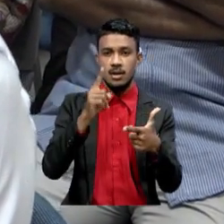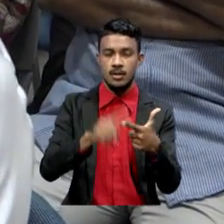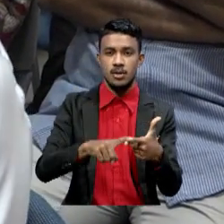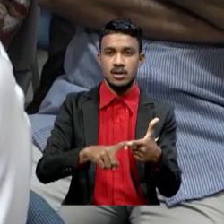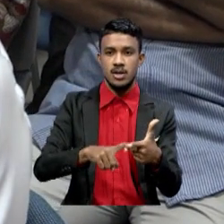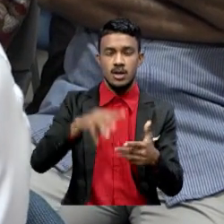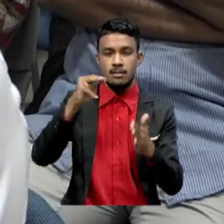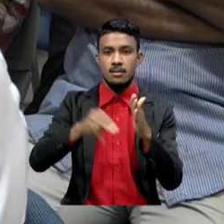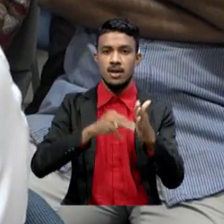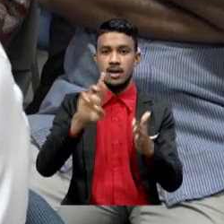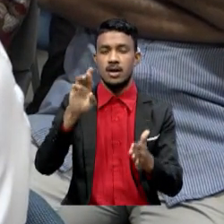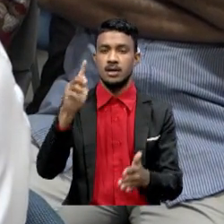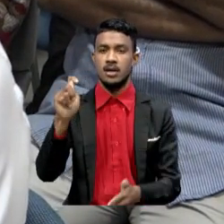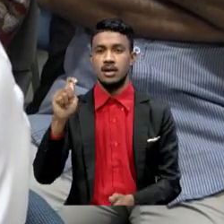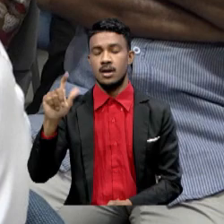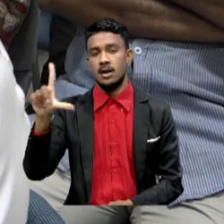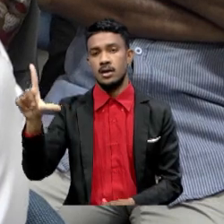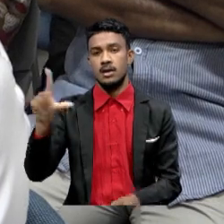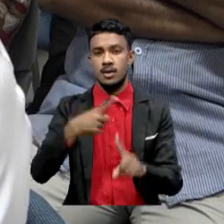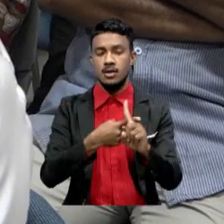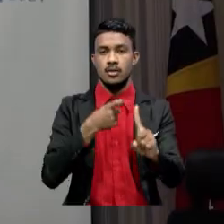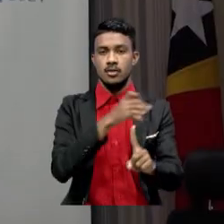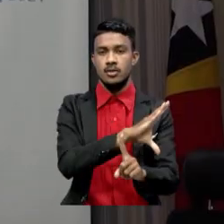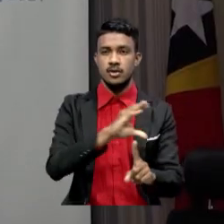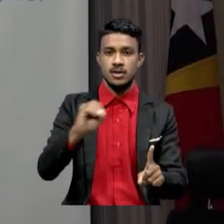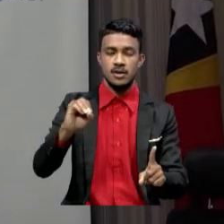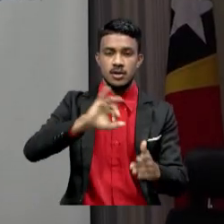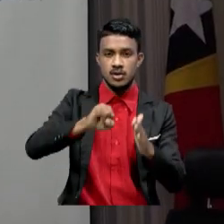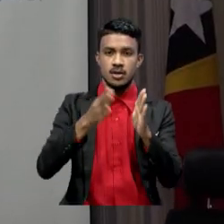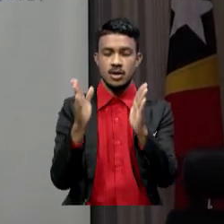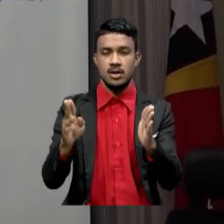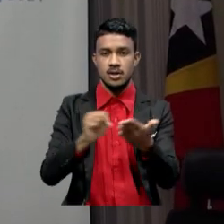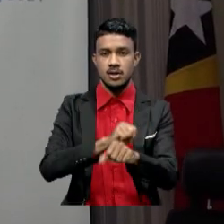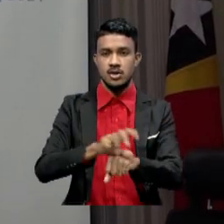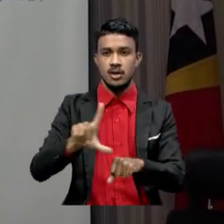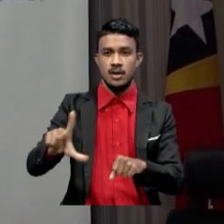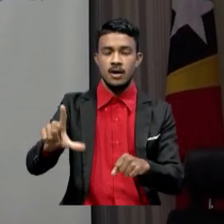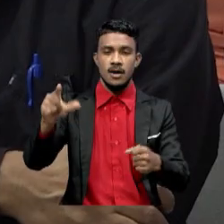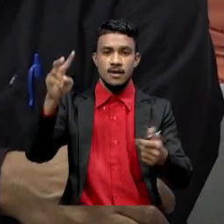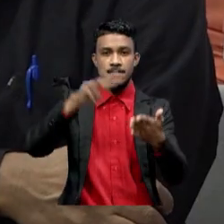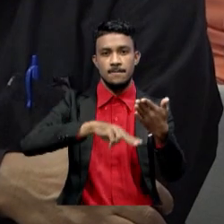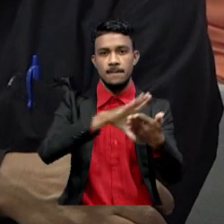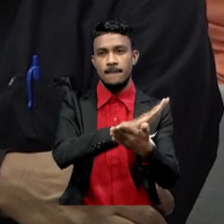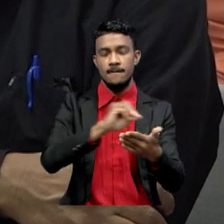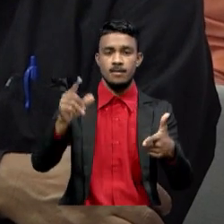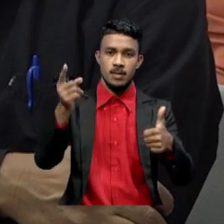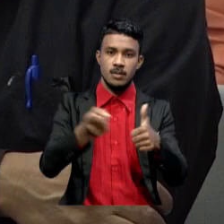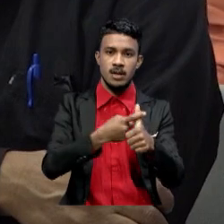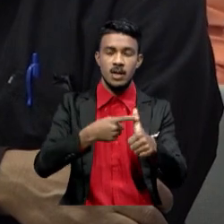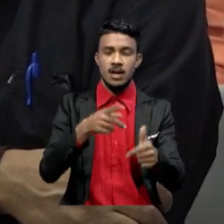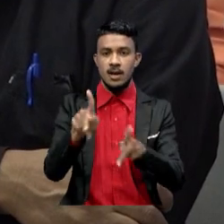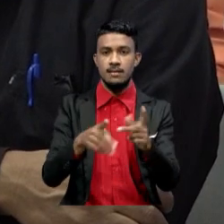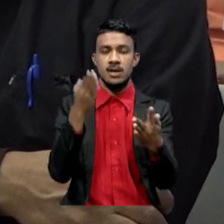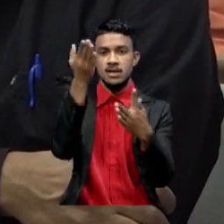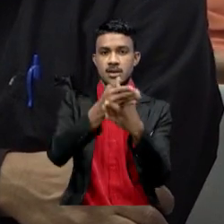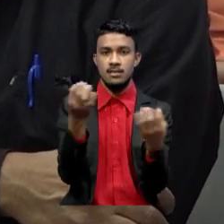estado RTTLI. Nunemos husi media imprimi, Jornal Nasional Diário, nudar primeiro media imprimi, nebe ema acesa